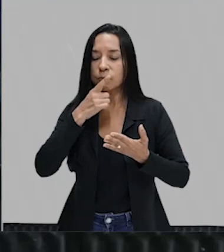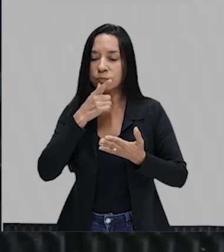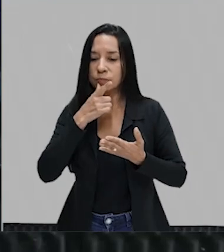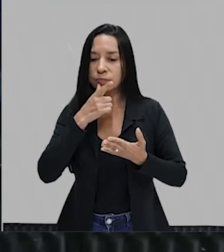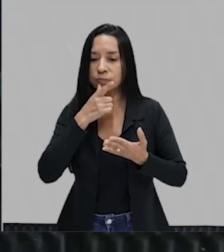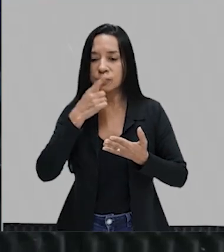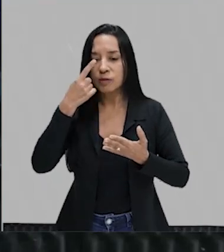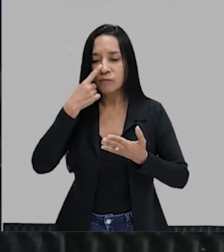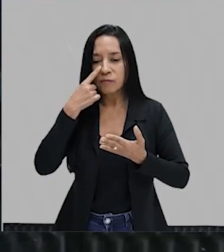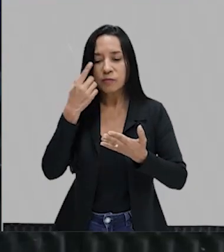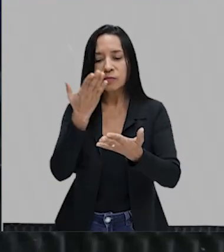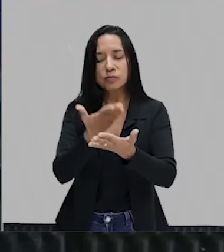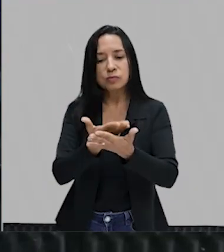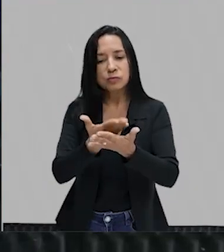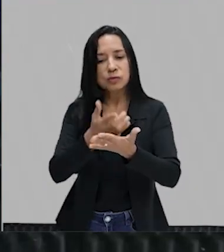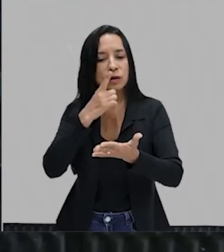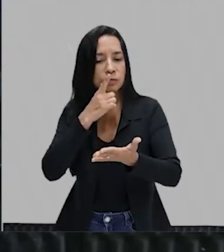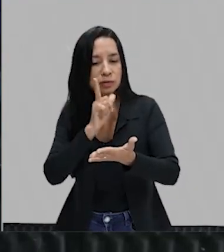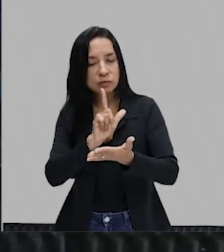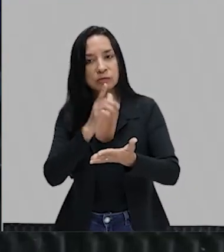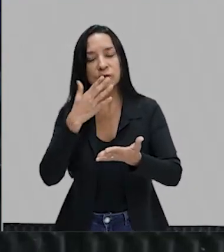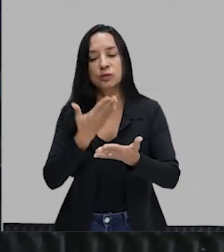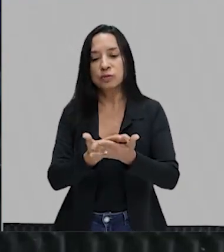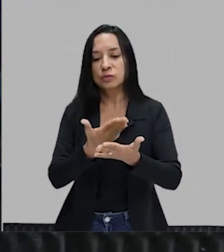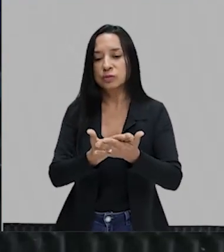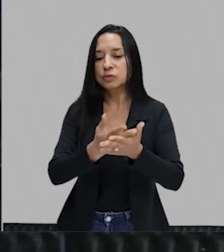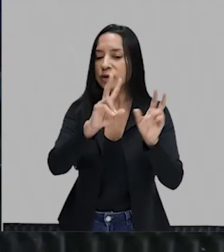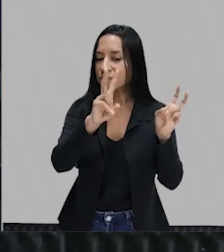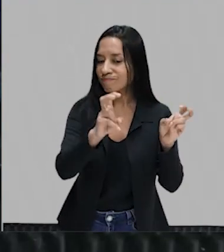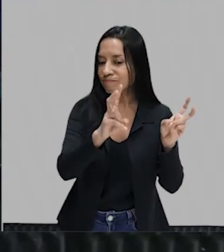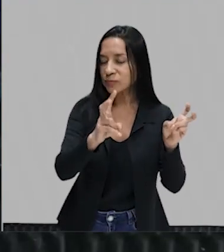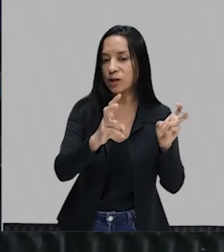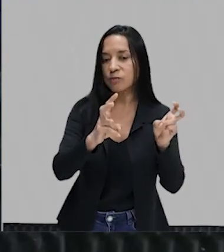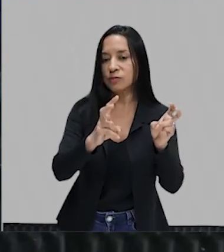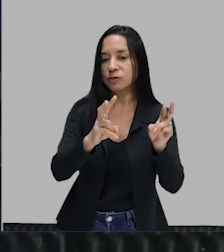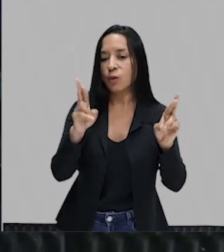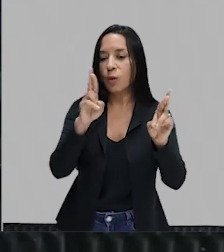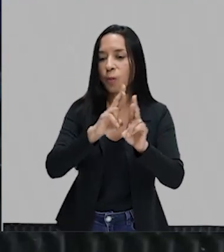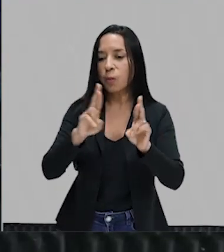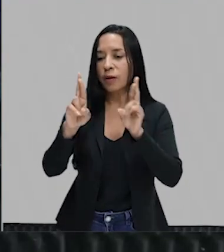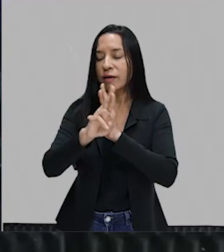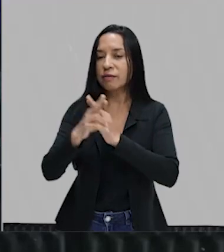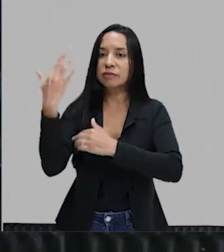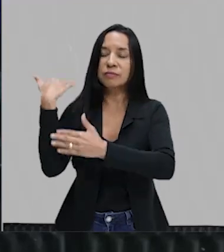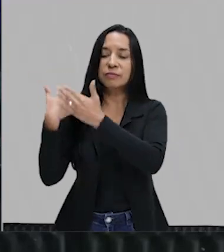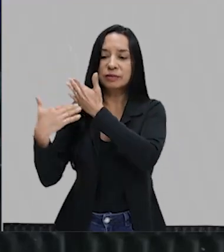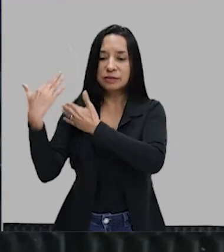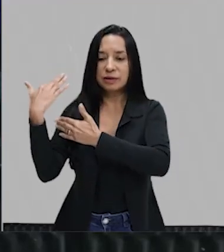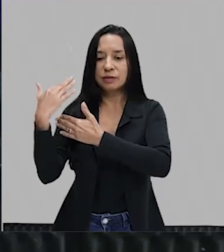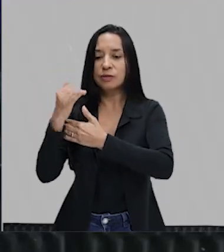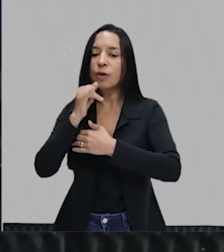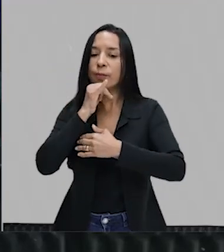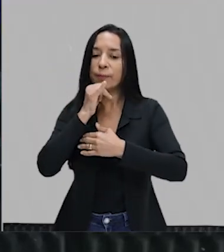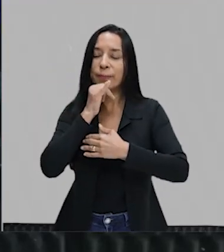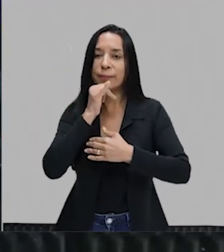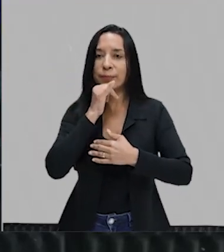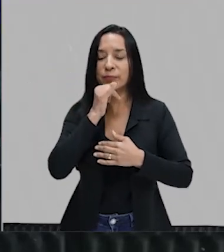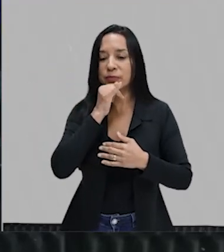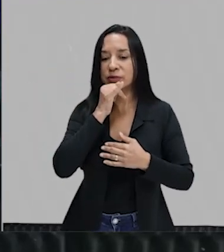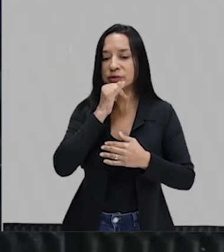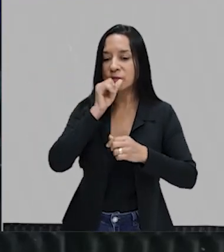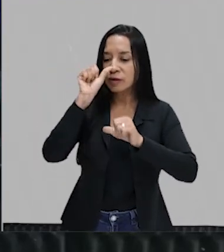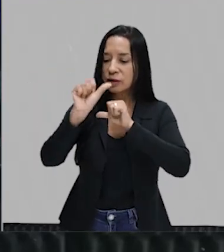consigo estudar temas e assuntos com relação ao passado. Um exemplo disso são por exemplo, transformações